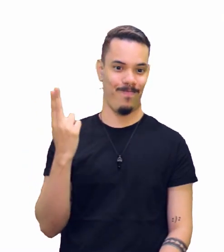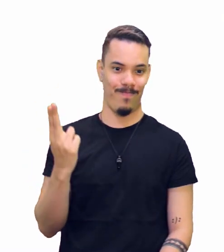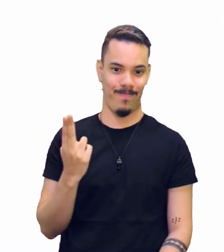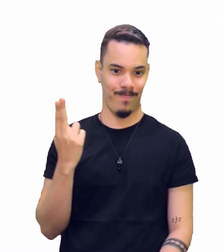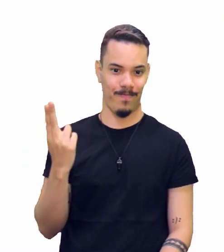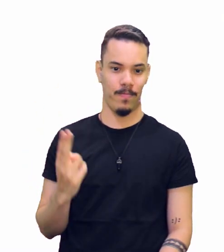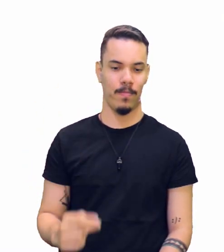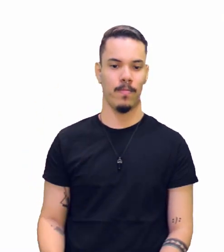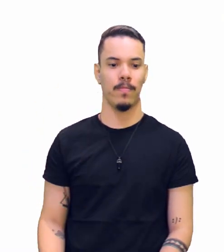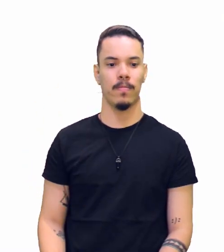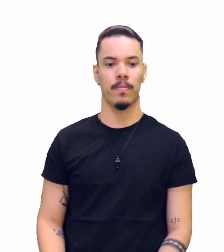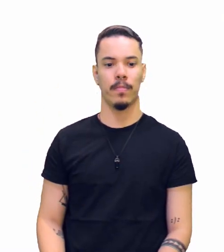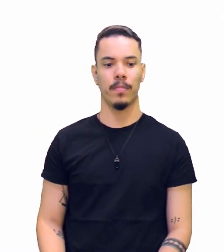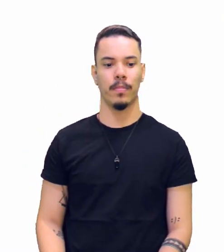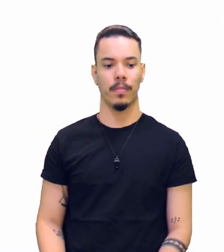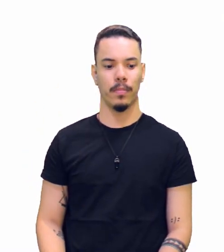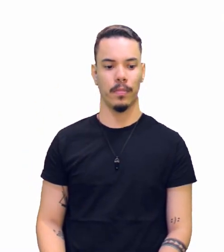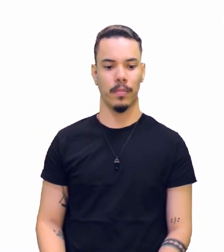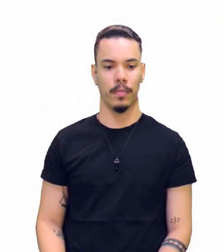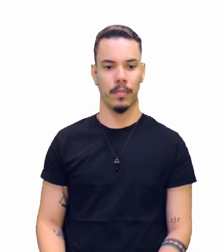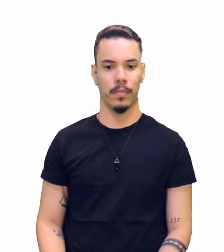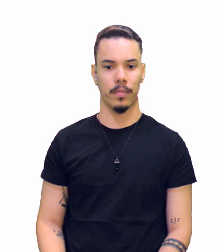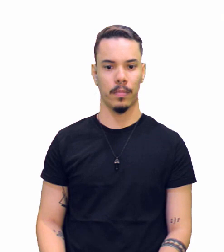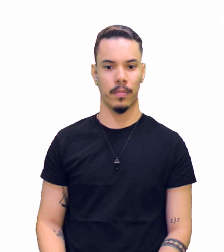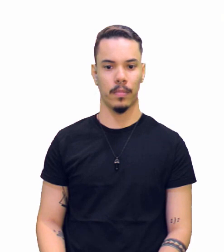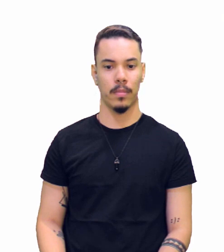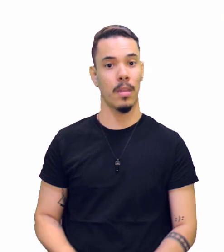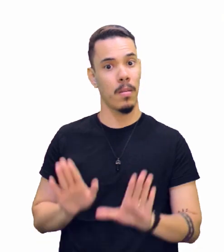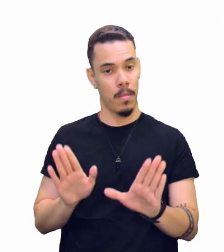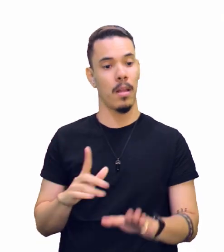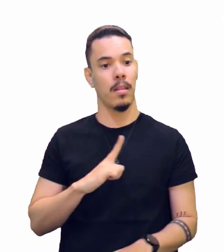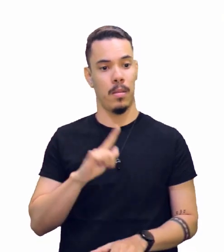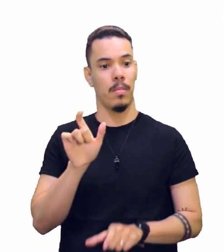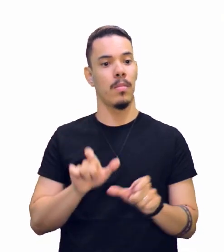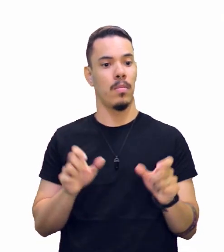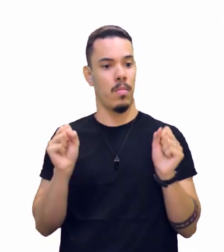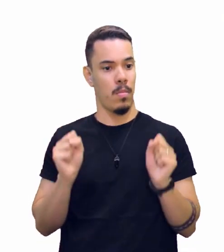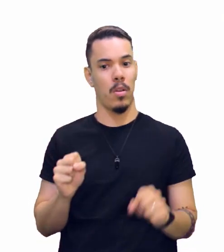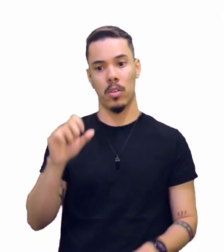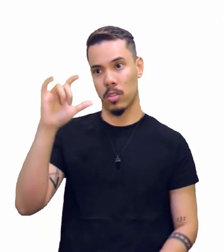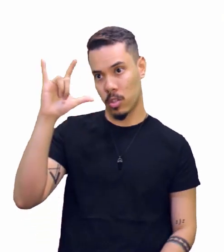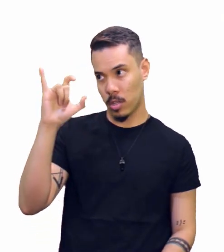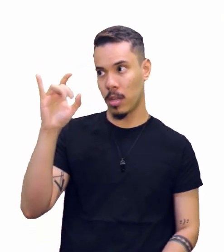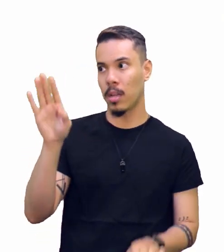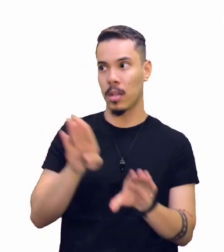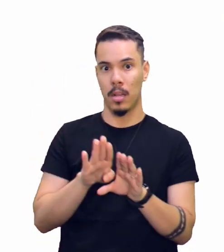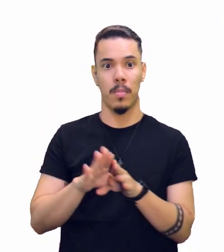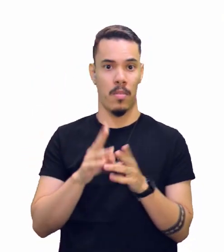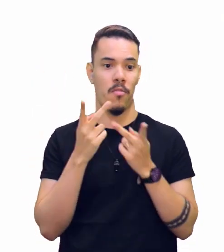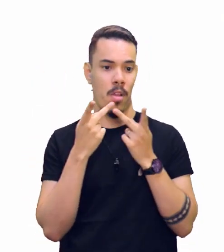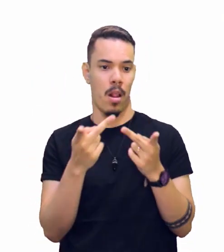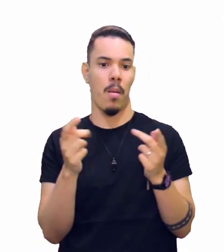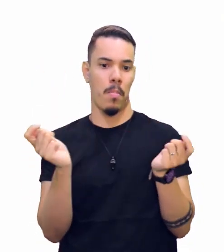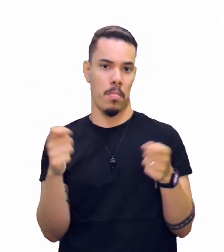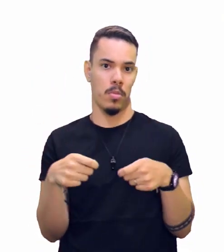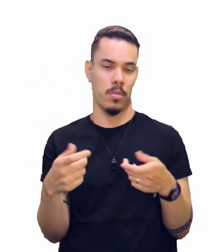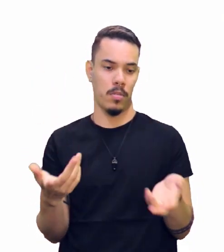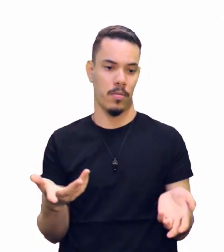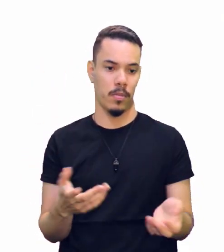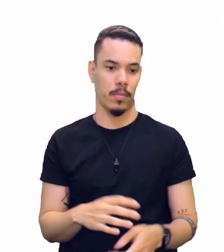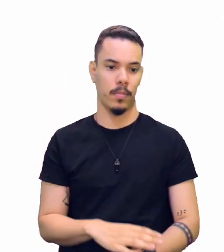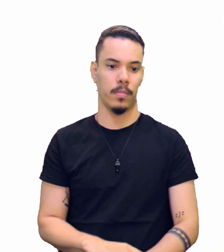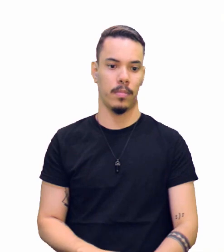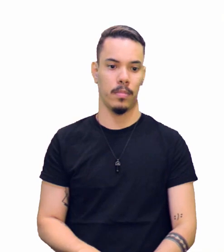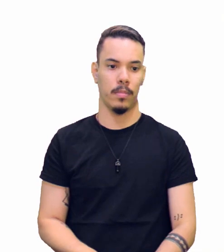tem muito a oferecer mas mas eu não concordo com ele não tem gente que pode ficar muito tempo no Instagram e ainda tem muito o que falar questão aí